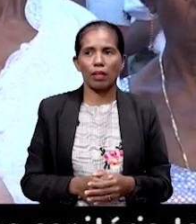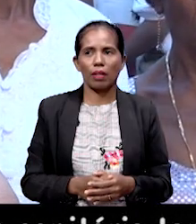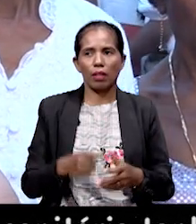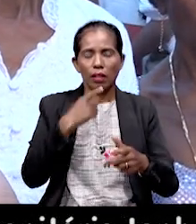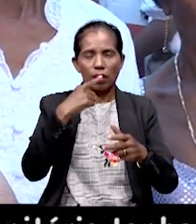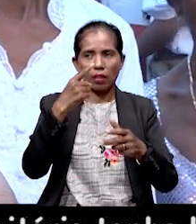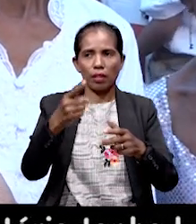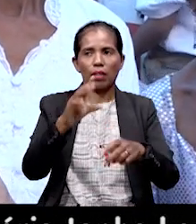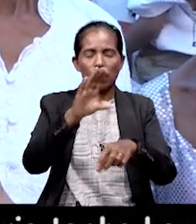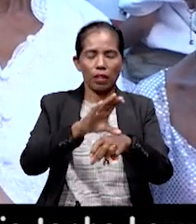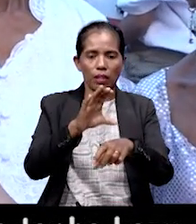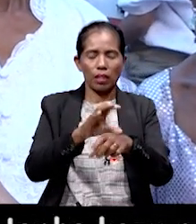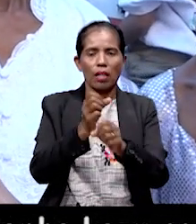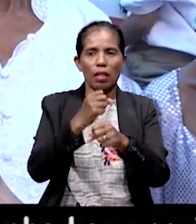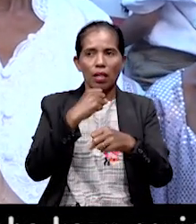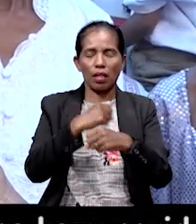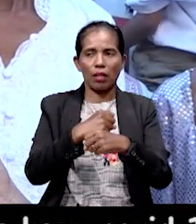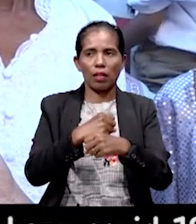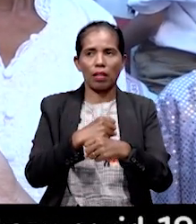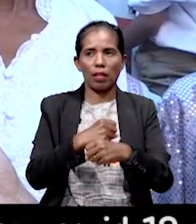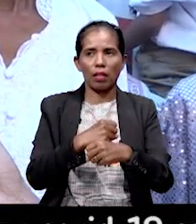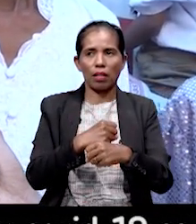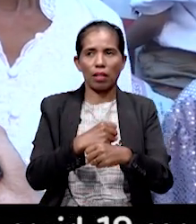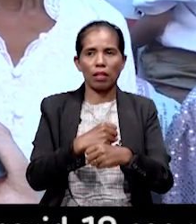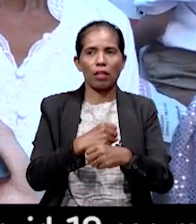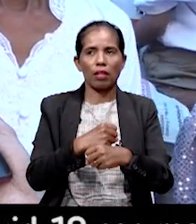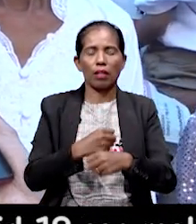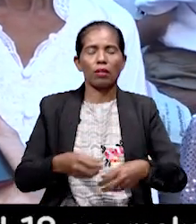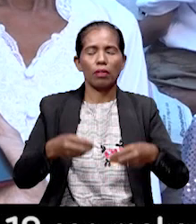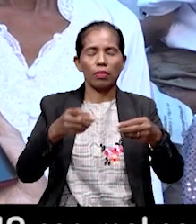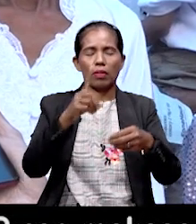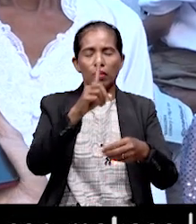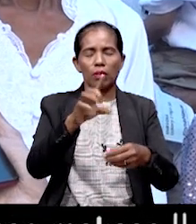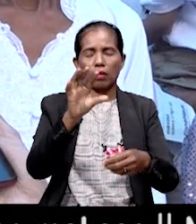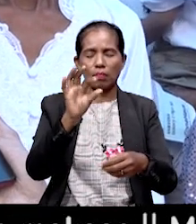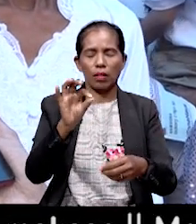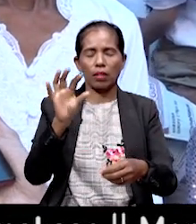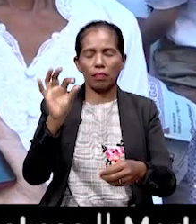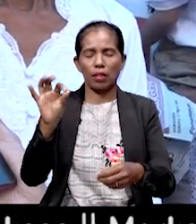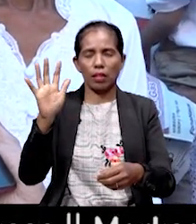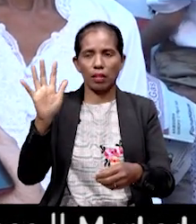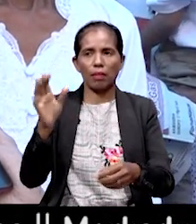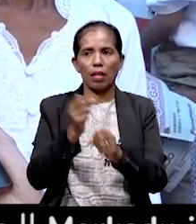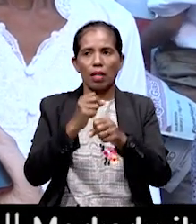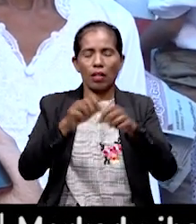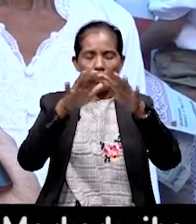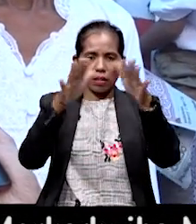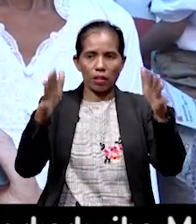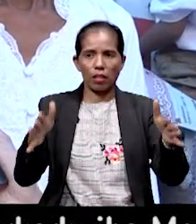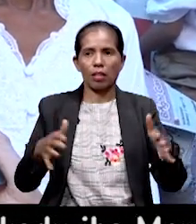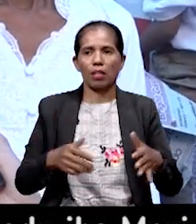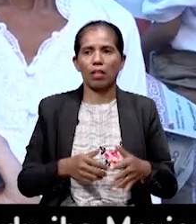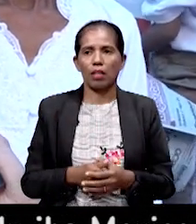serjaan vale igreja na hari he momento abo male fo 1965 dia fa hari hotali ne